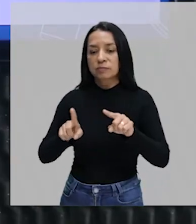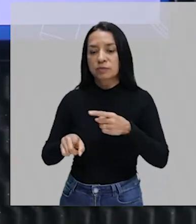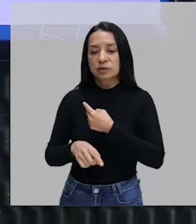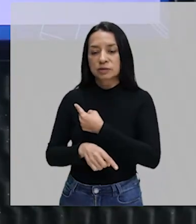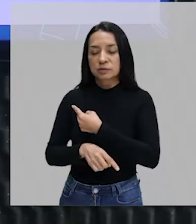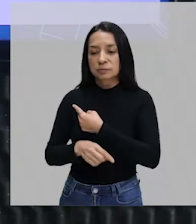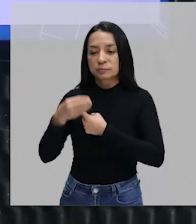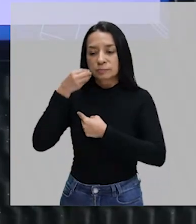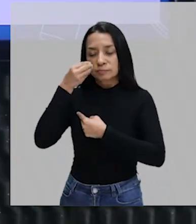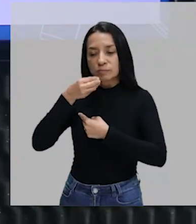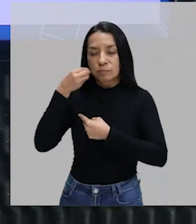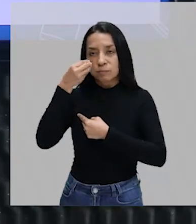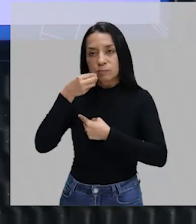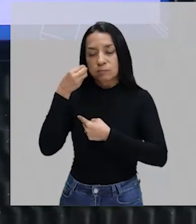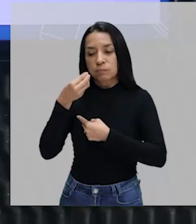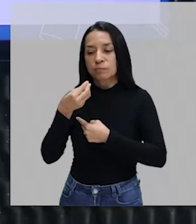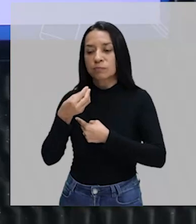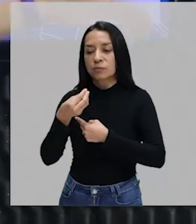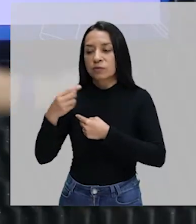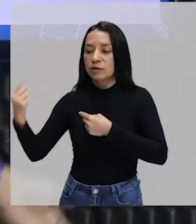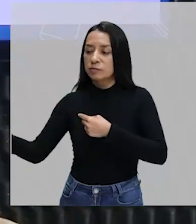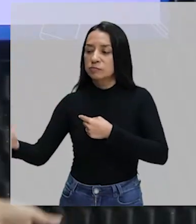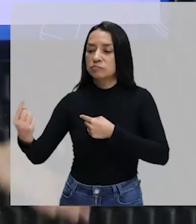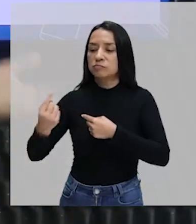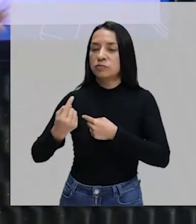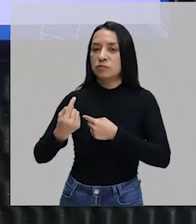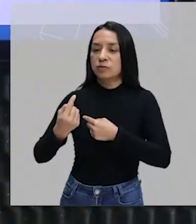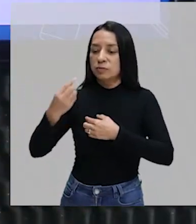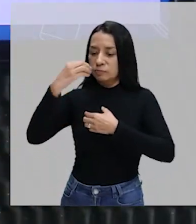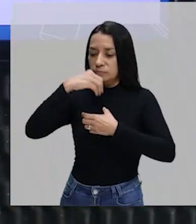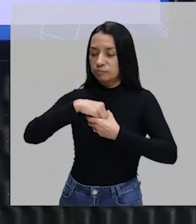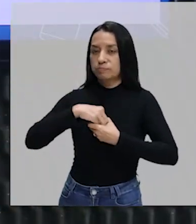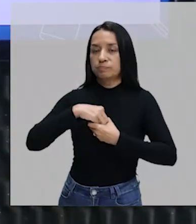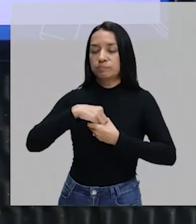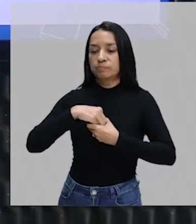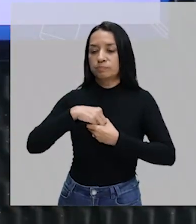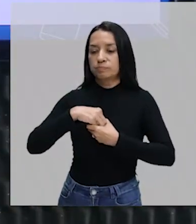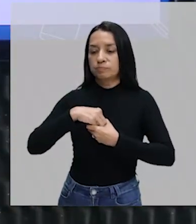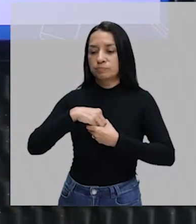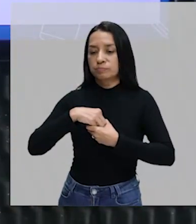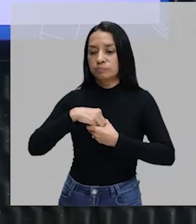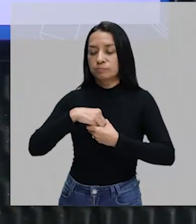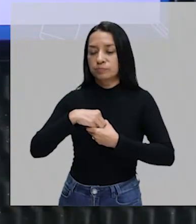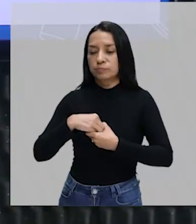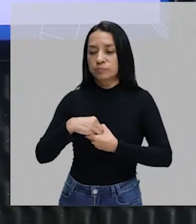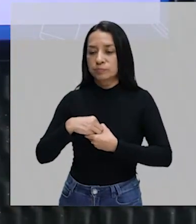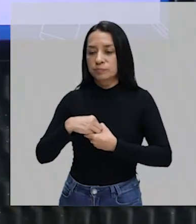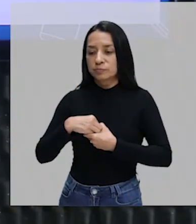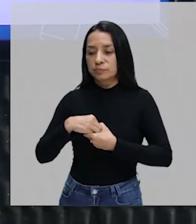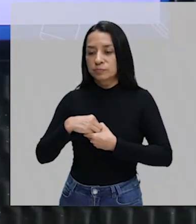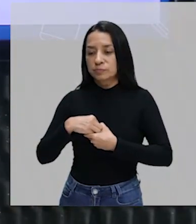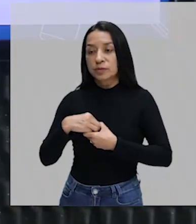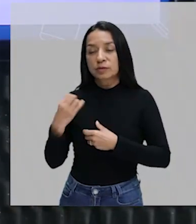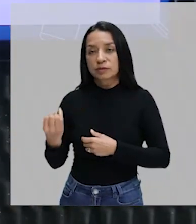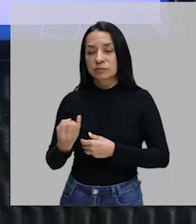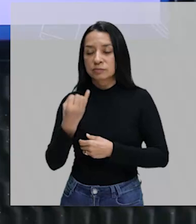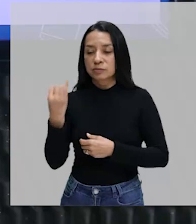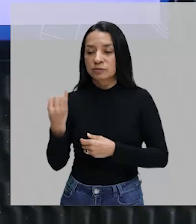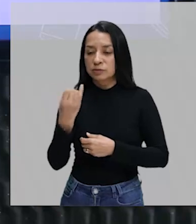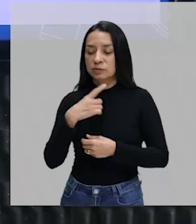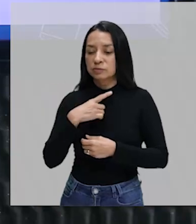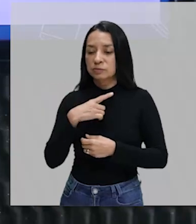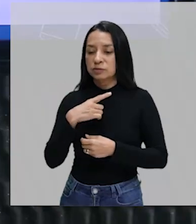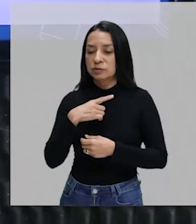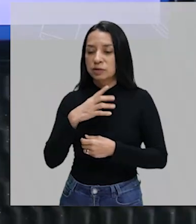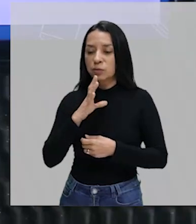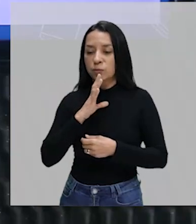do empirismo, ela vai vir de fora para dentro, correto? É algo importante que a gente tenha, que a